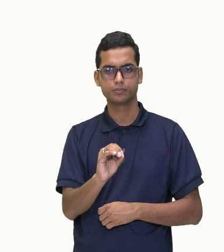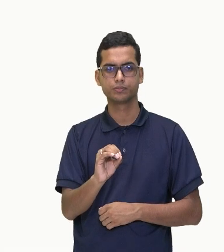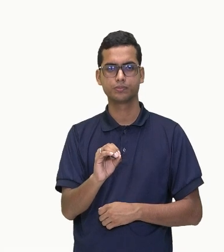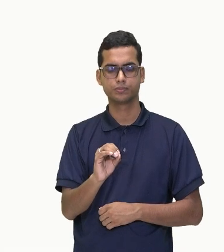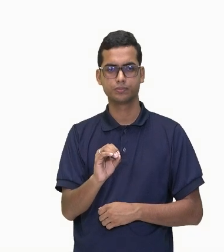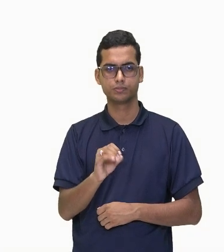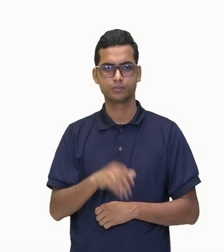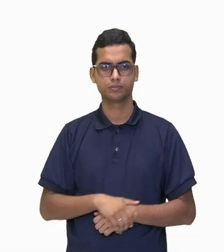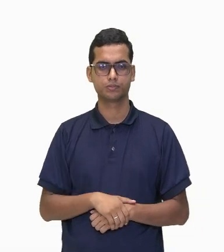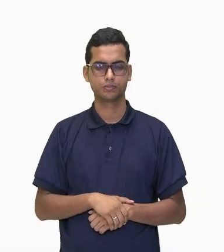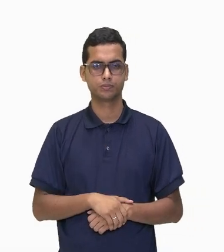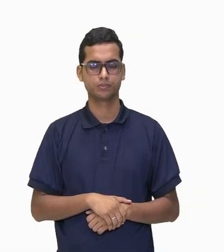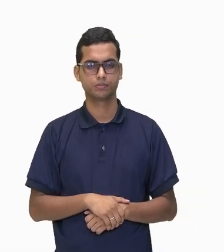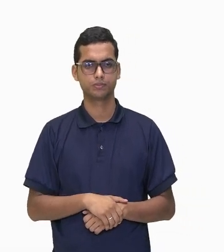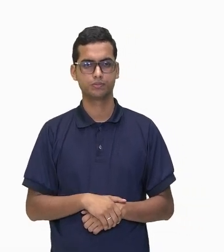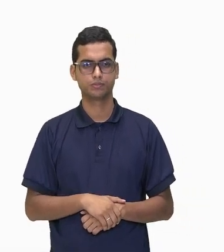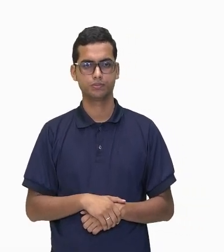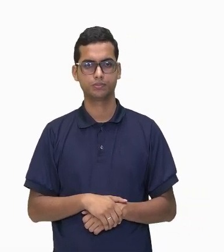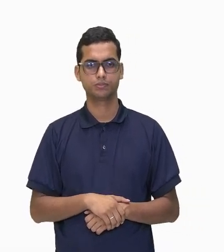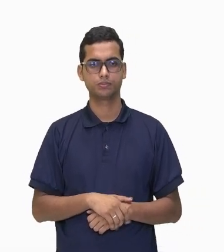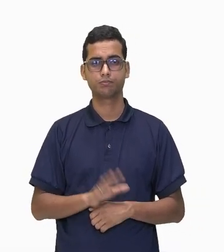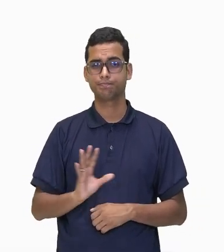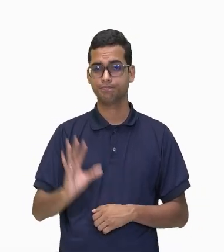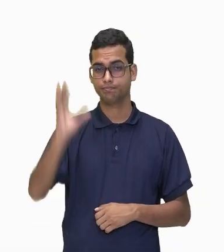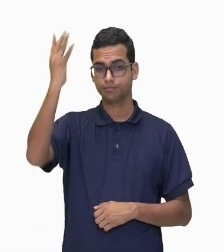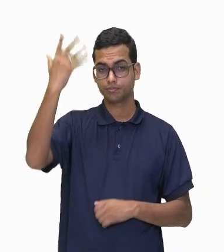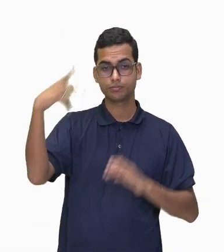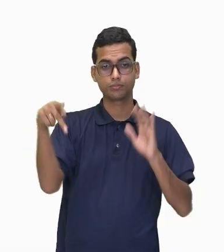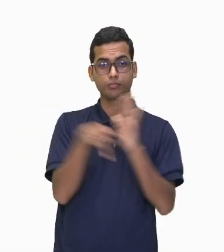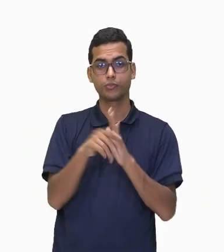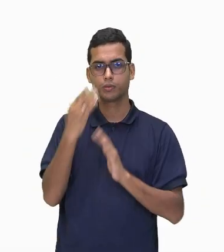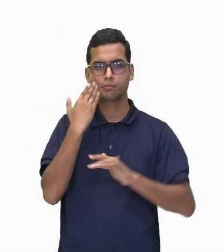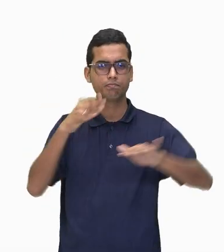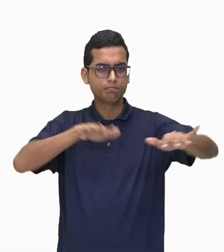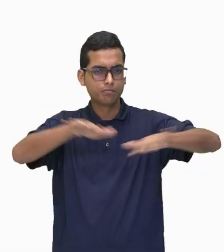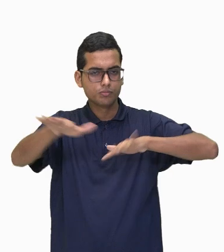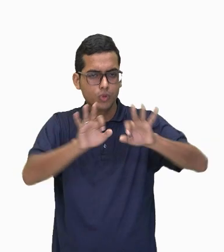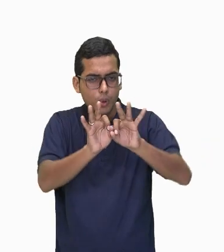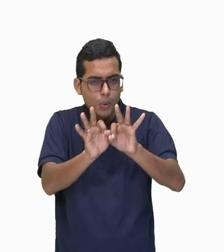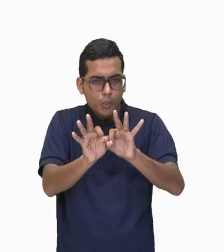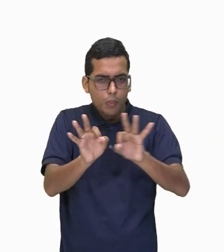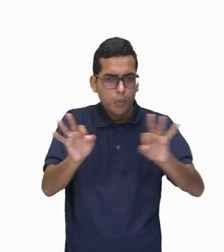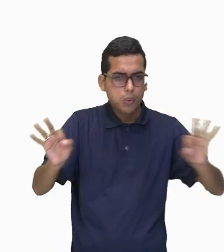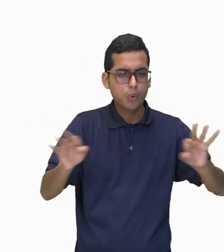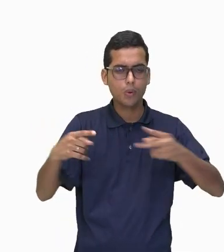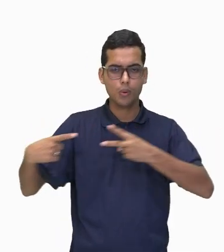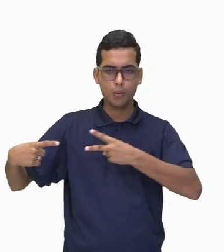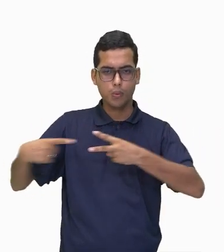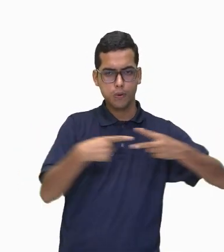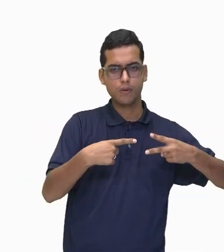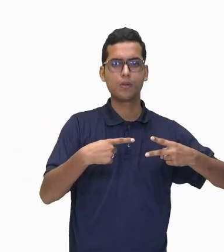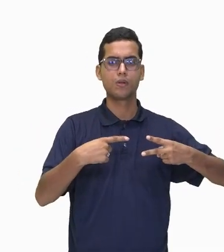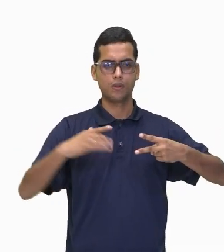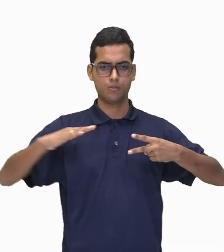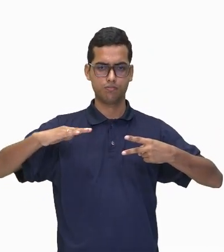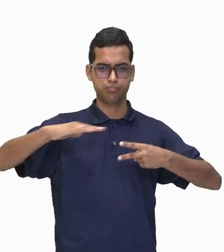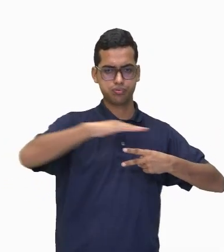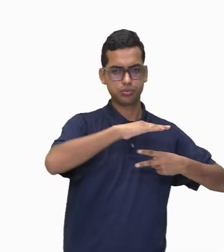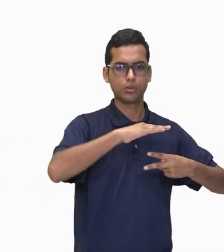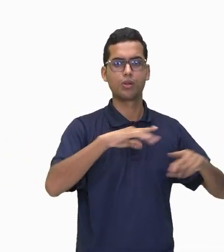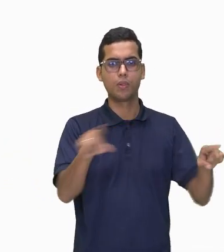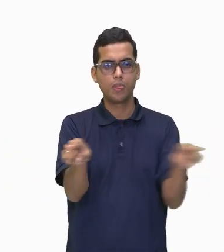comigo. Acontece quando um corpo se move em linha reta. E o movimento ele